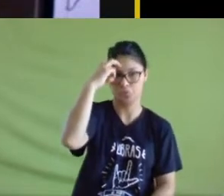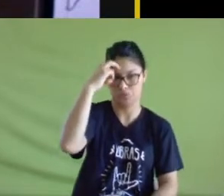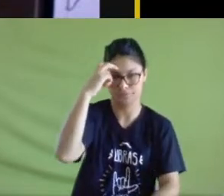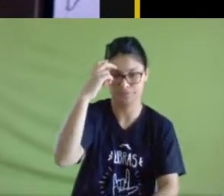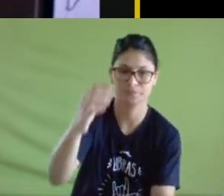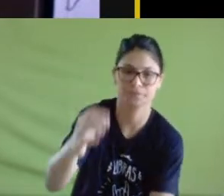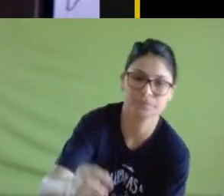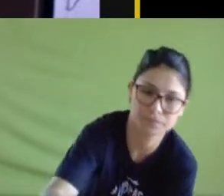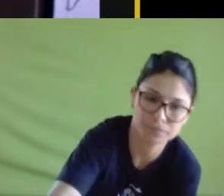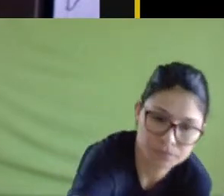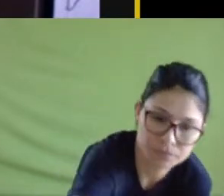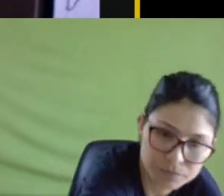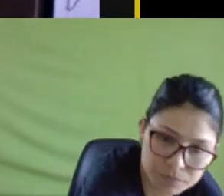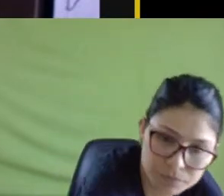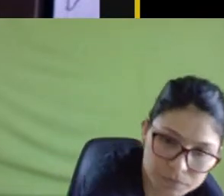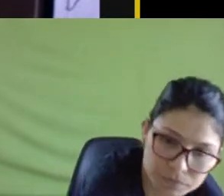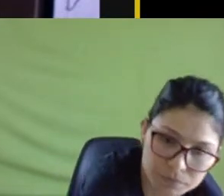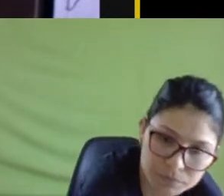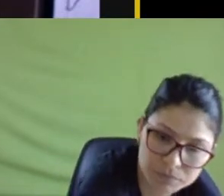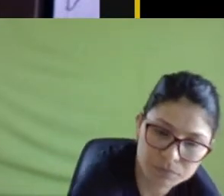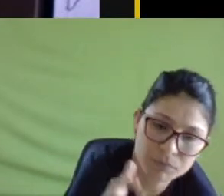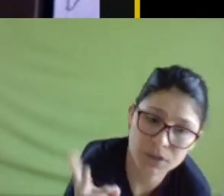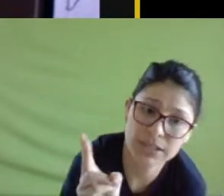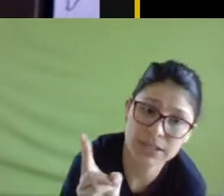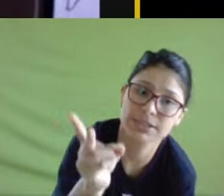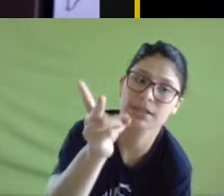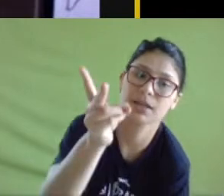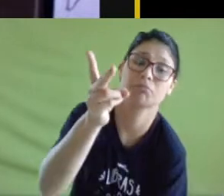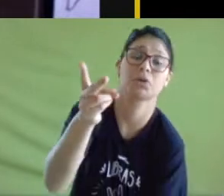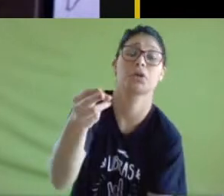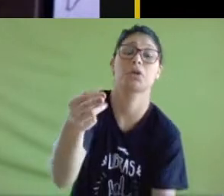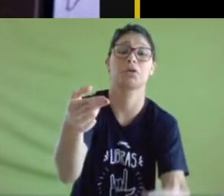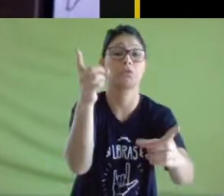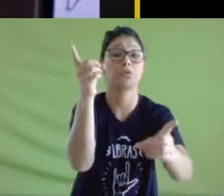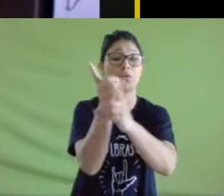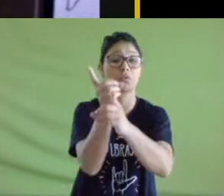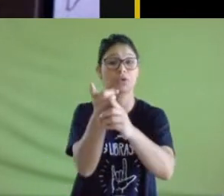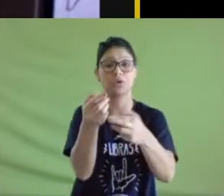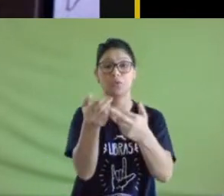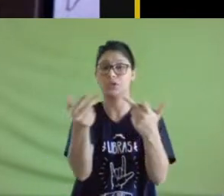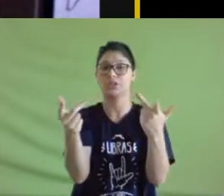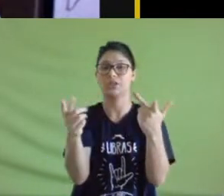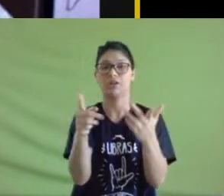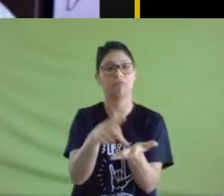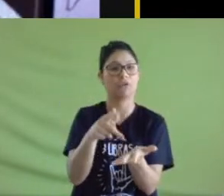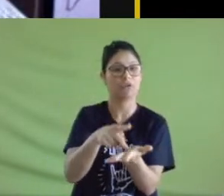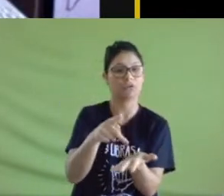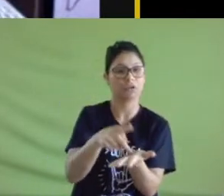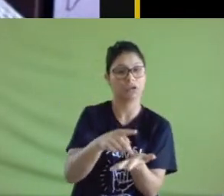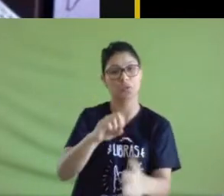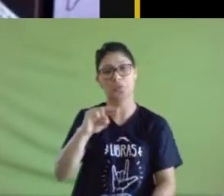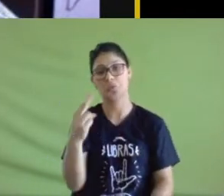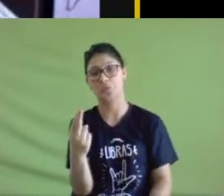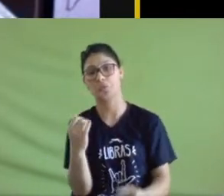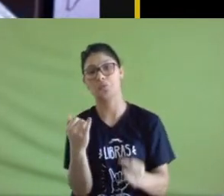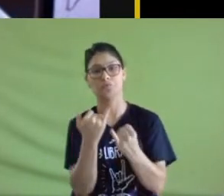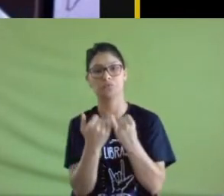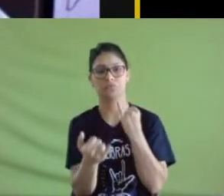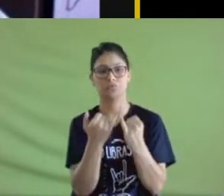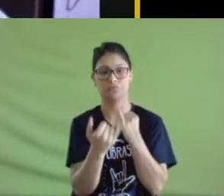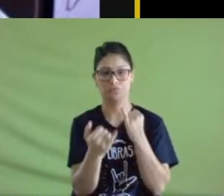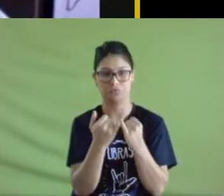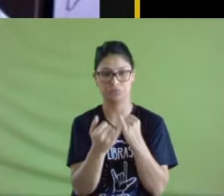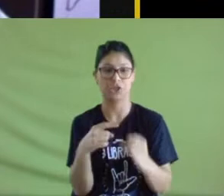corresponde sempre ao ato em que a gente encontra coisas verdadeiras ou coisas semelhantes ao que a